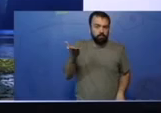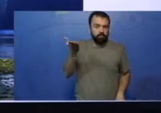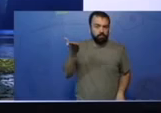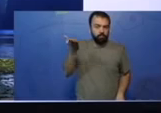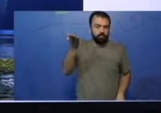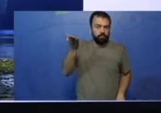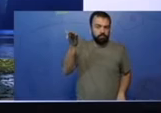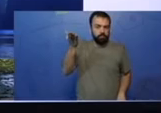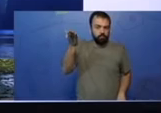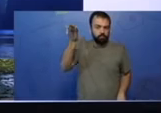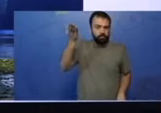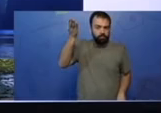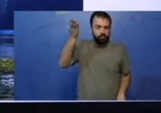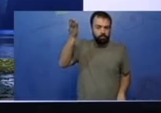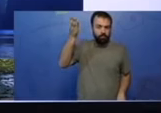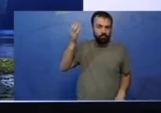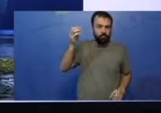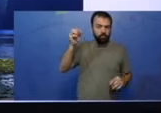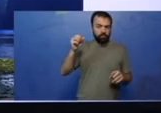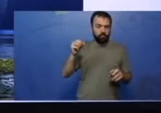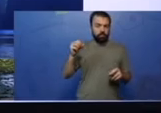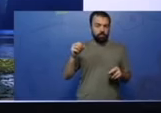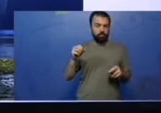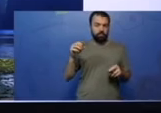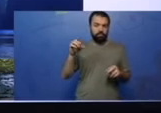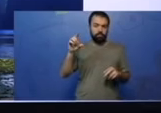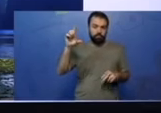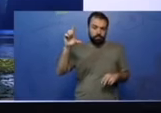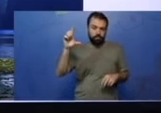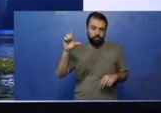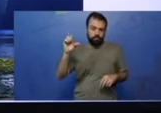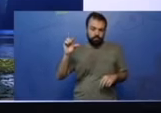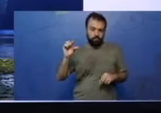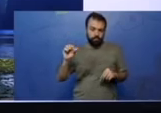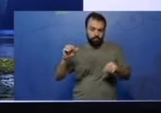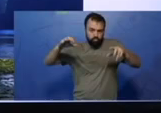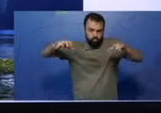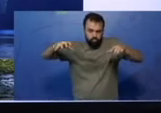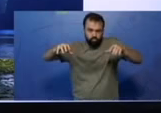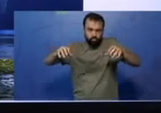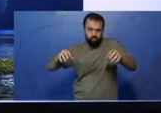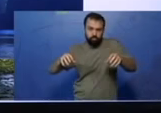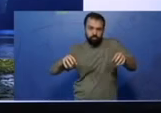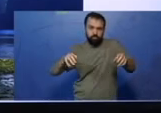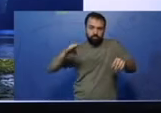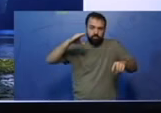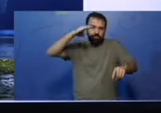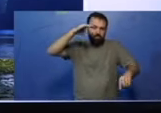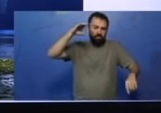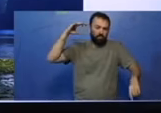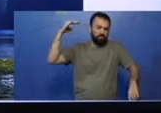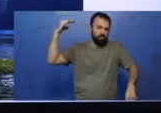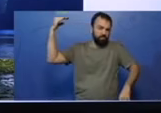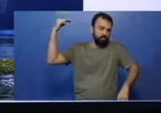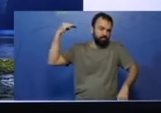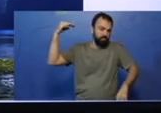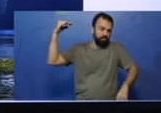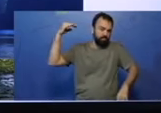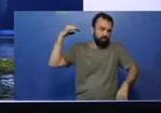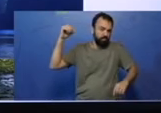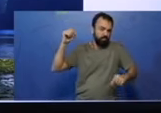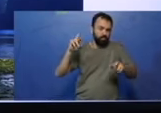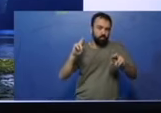né, a uma certa altitude, essa pressão atmosférica diminui, porque lá em altitudes altas,